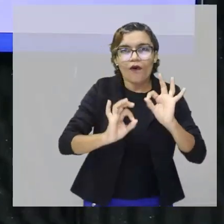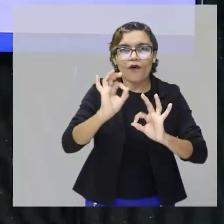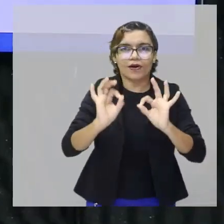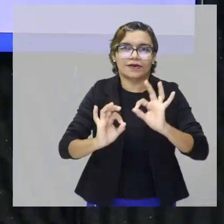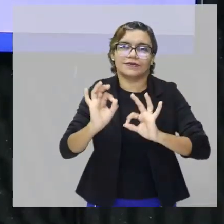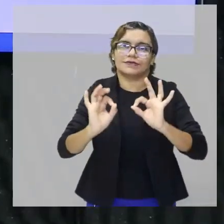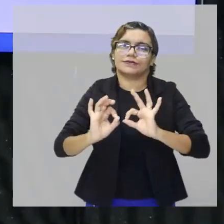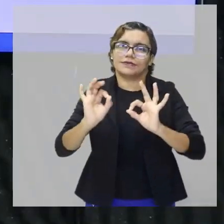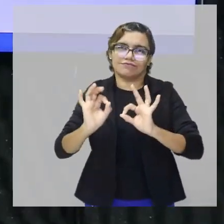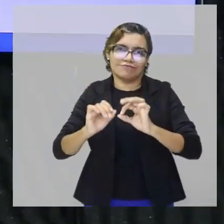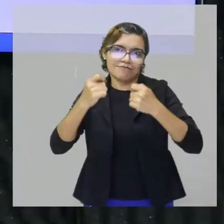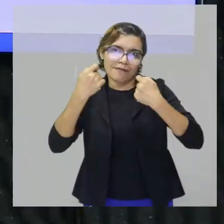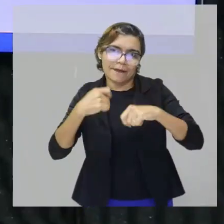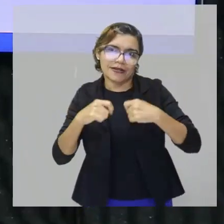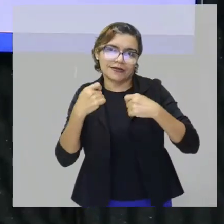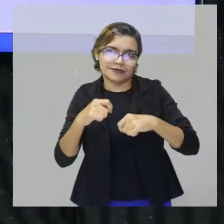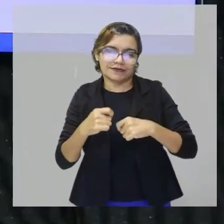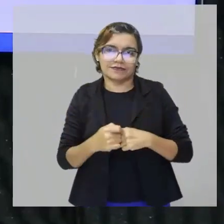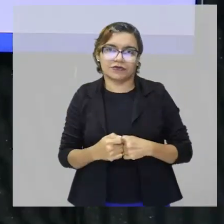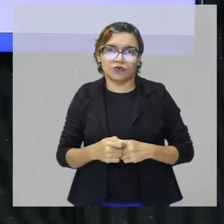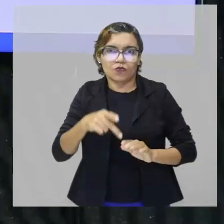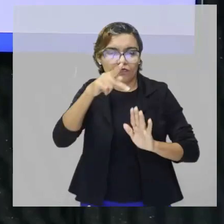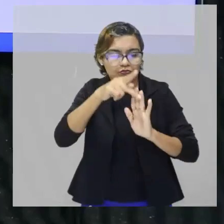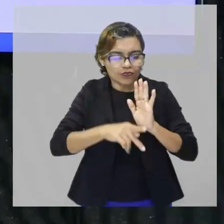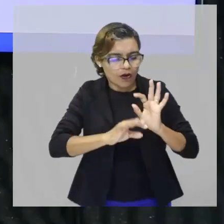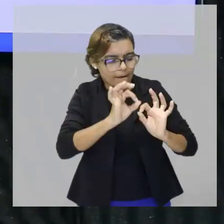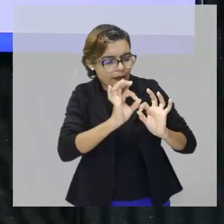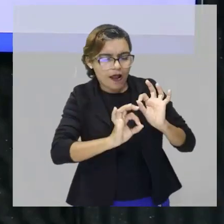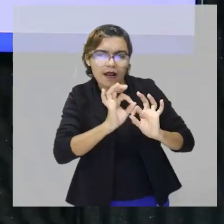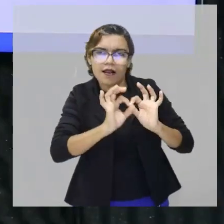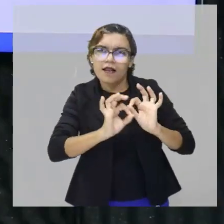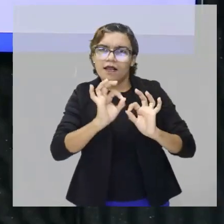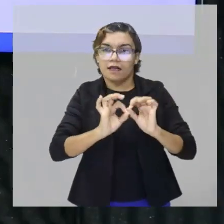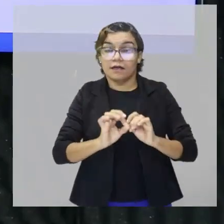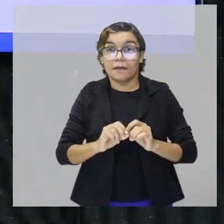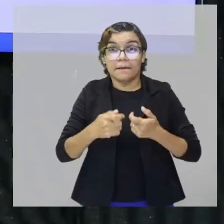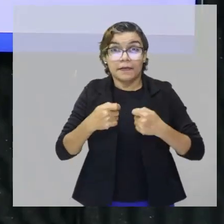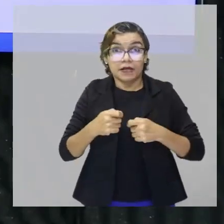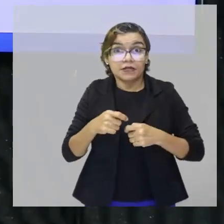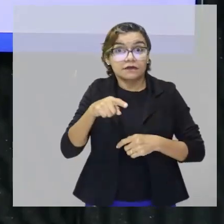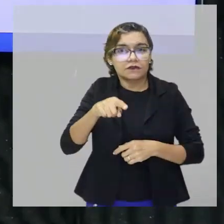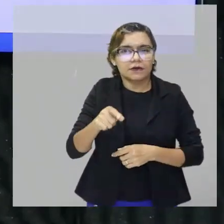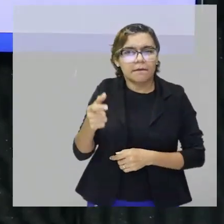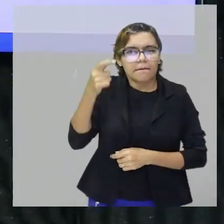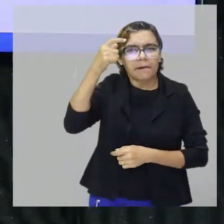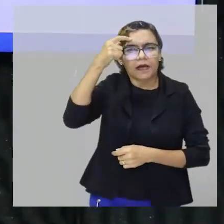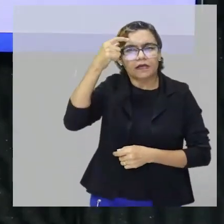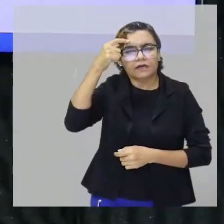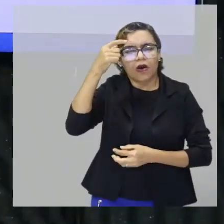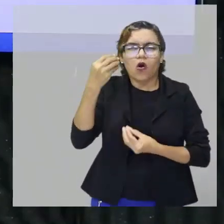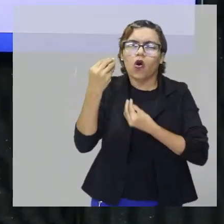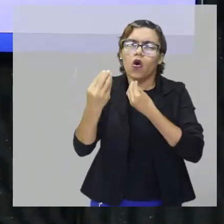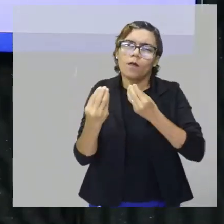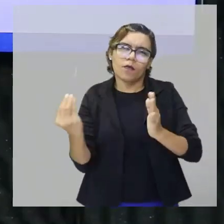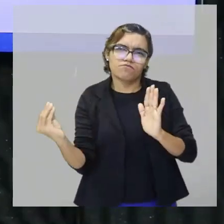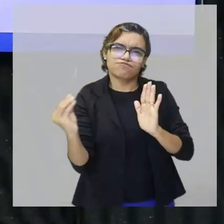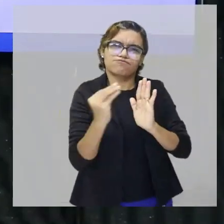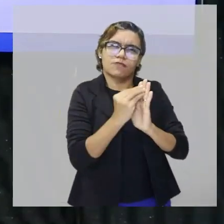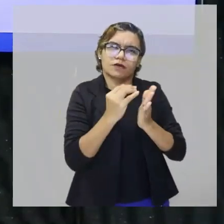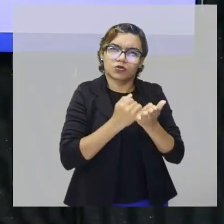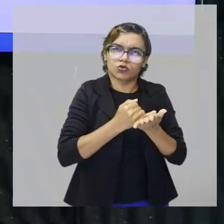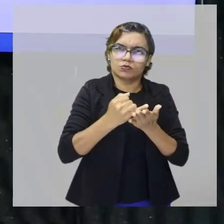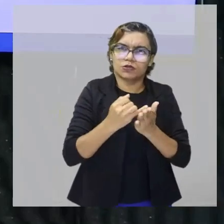organização, a questão do planejamento, né? Então é necessário que você tenha em mente o que você vai colocar na introdução,